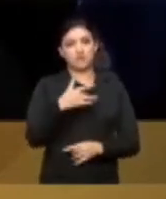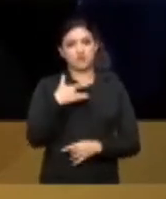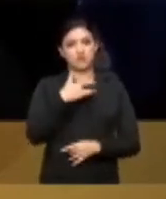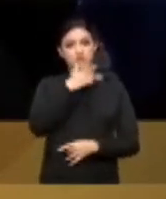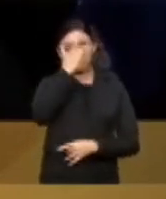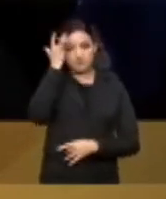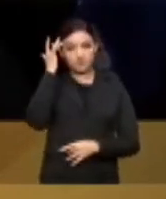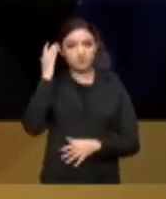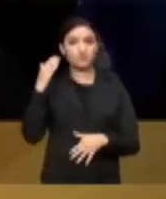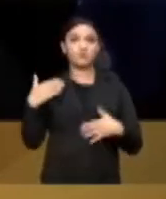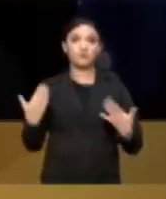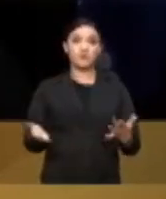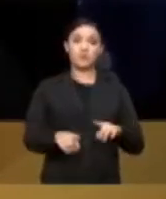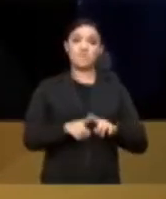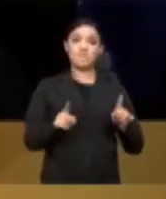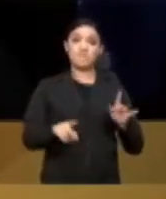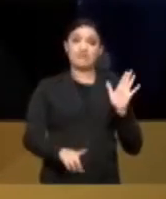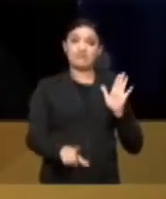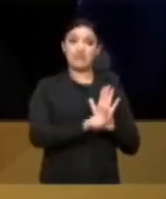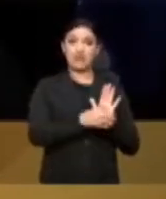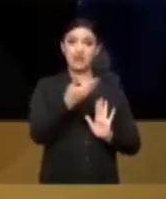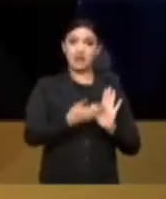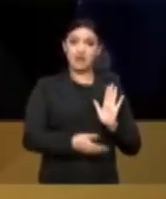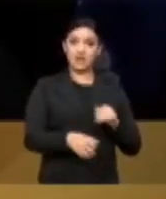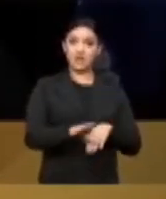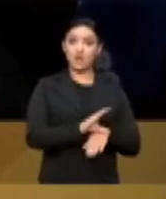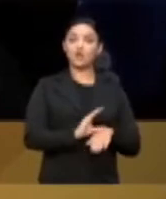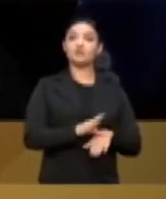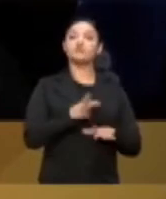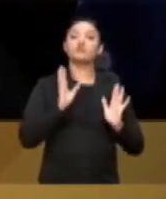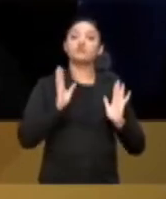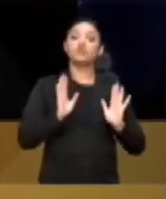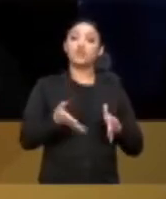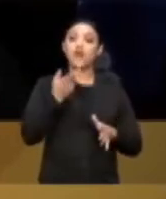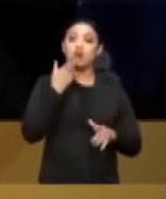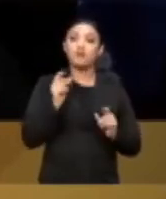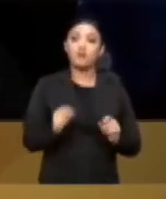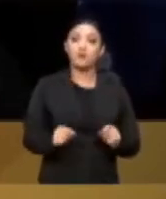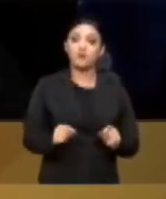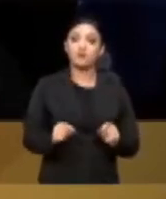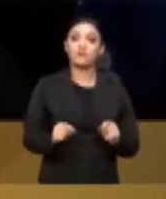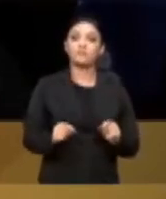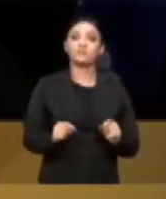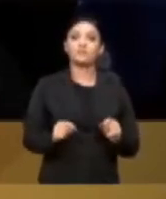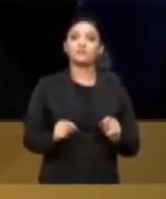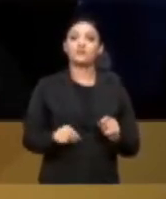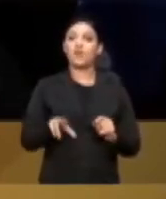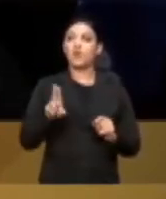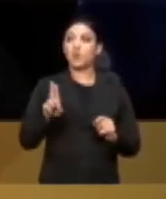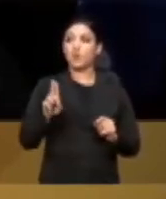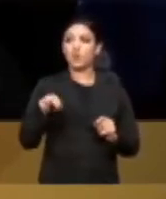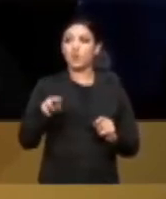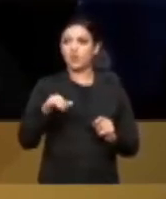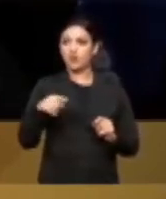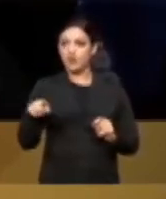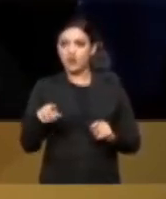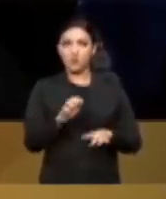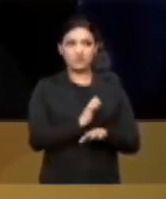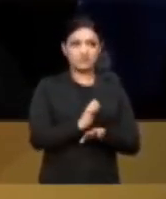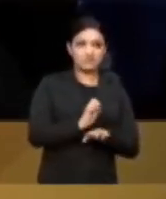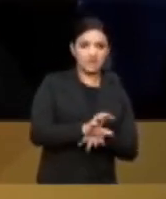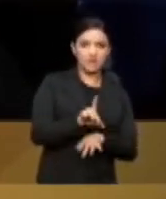da competência legislativa, a Constituição estabeleceu a atuação concorrente da União, dos Estados e do Distrito